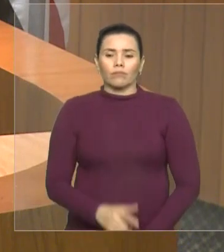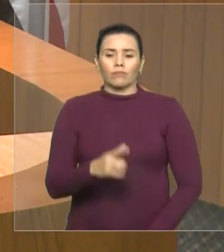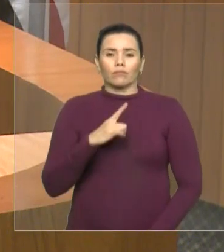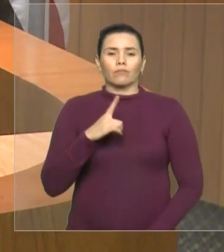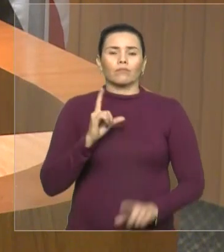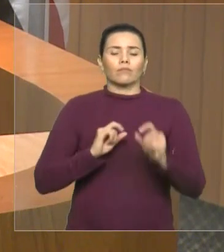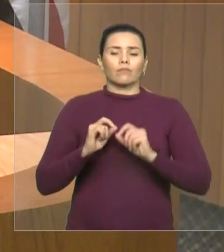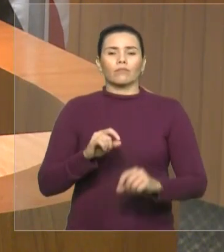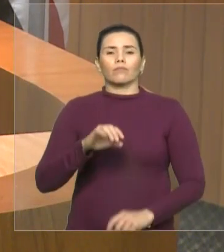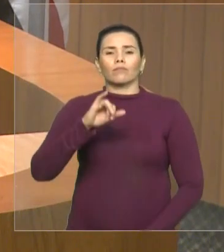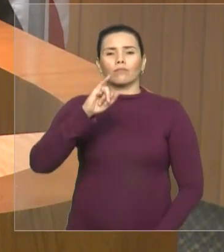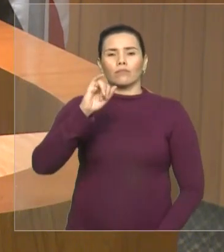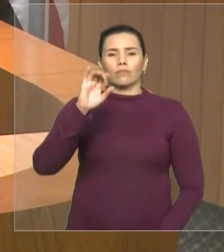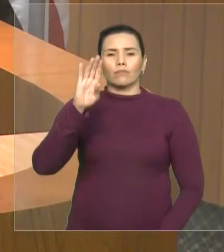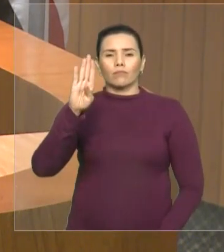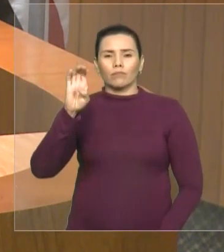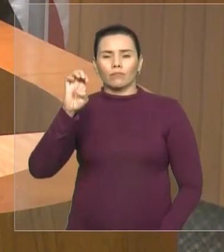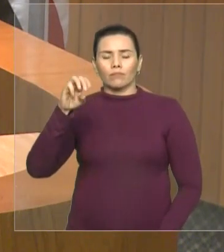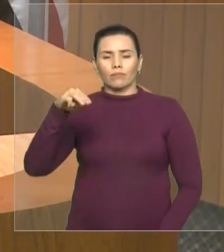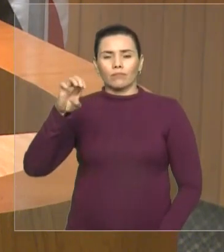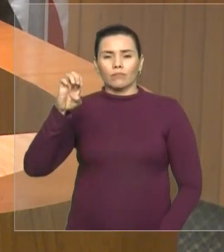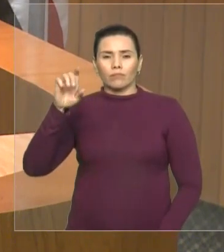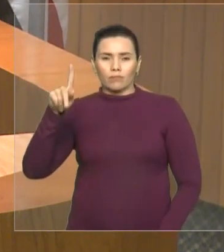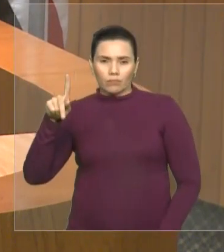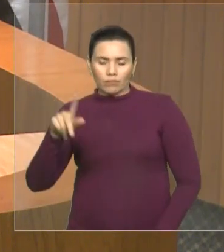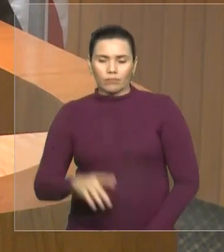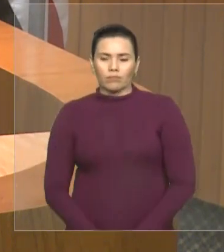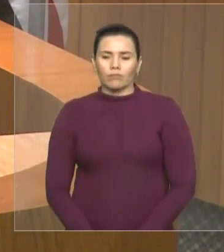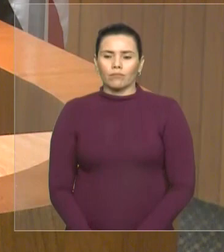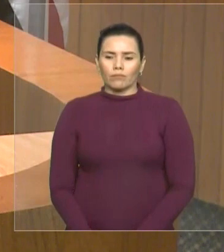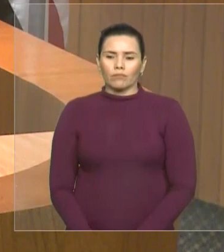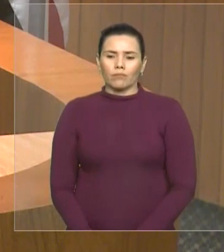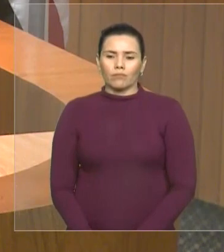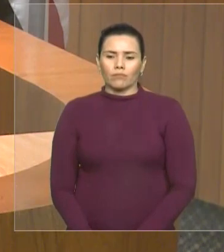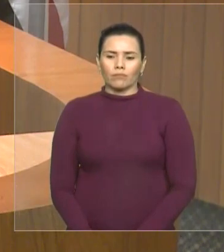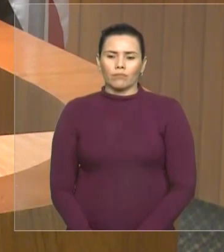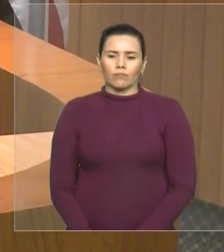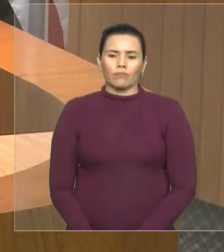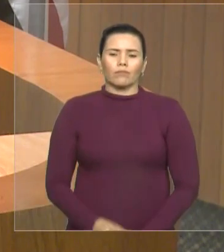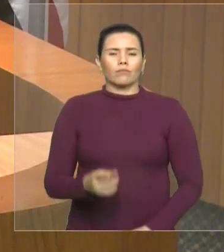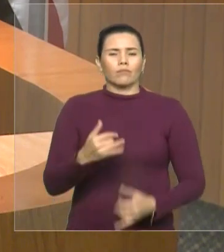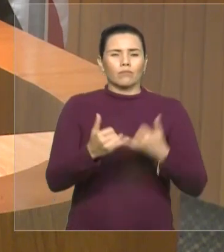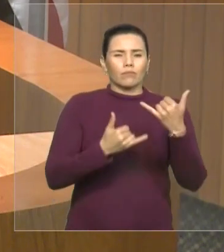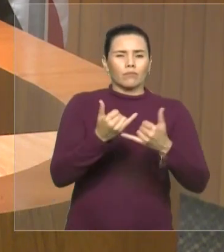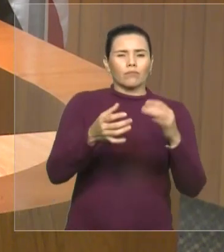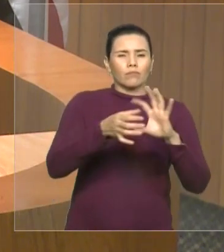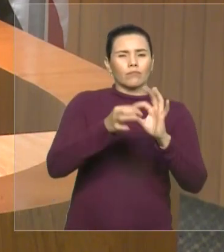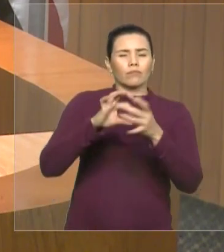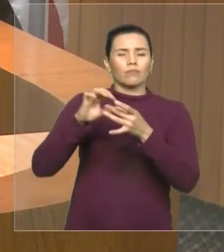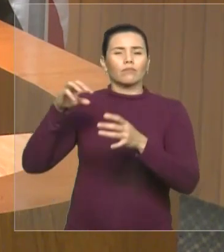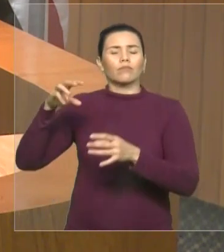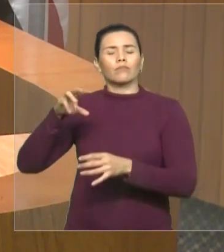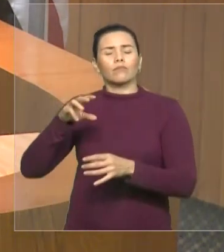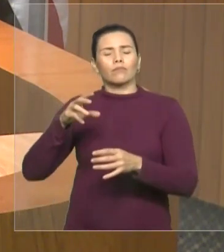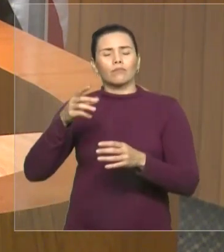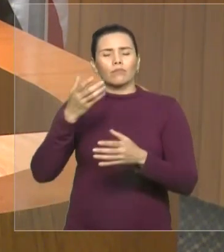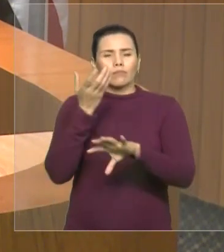IBMEP, referente a 2018, Olimpíada Brasileira de Matemática da Escola Pública